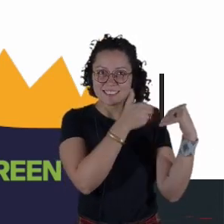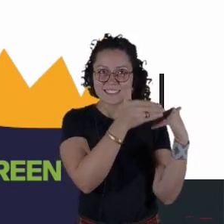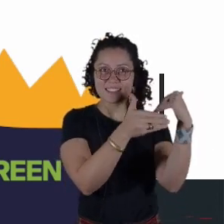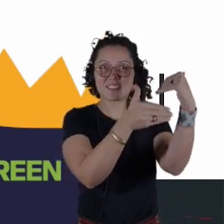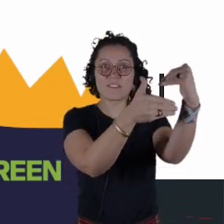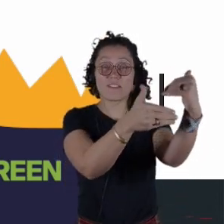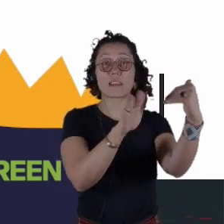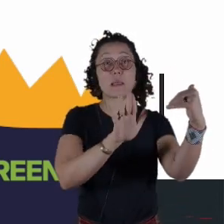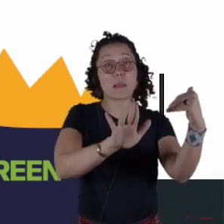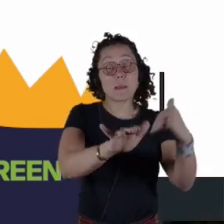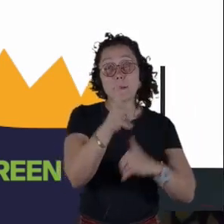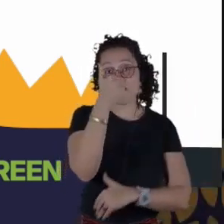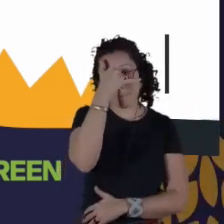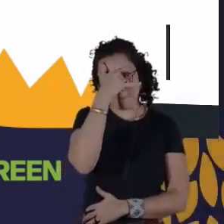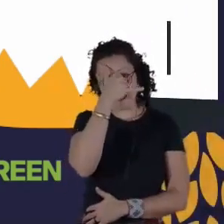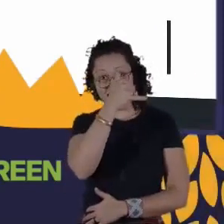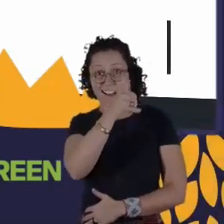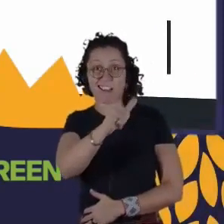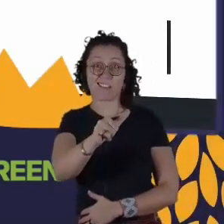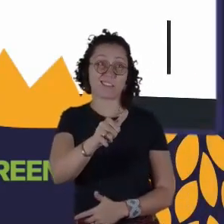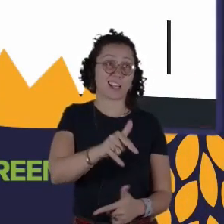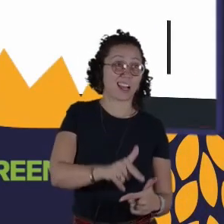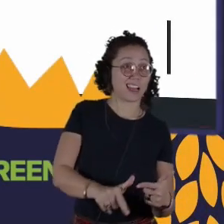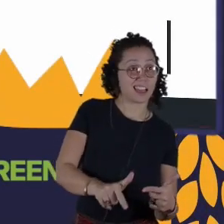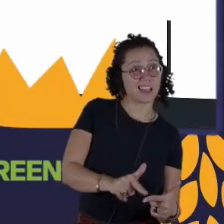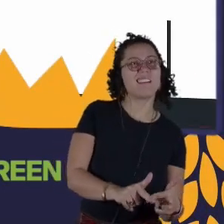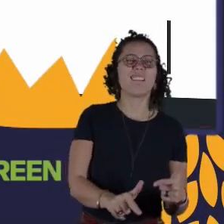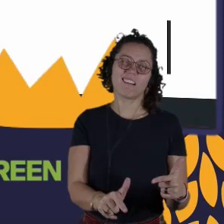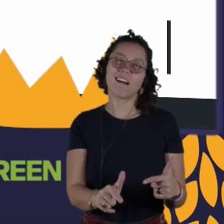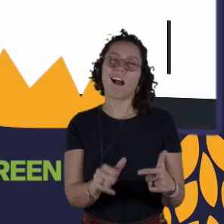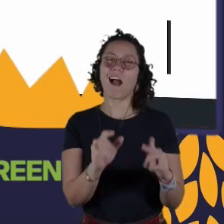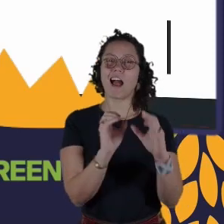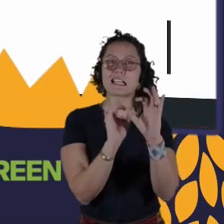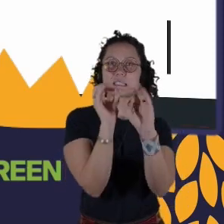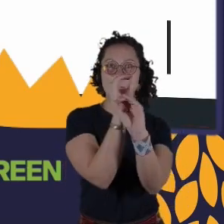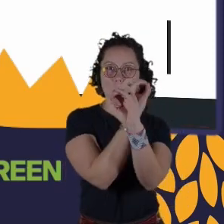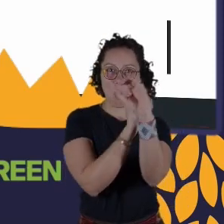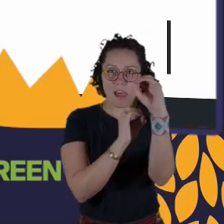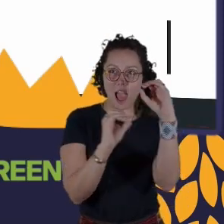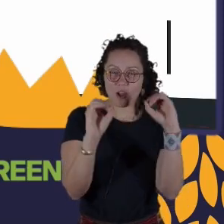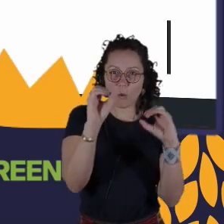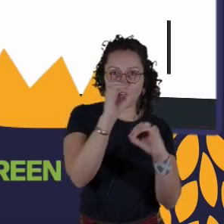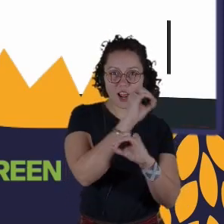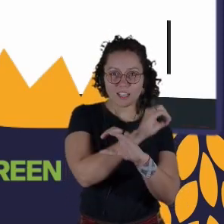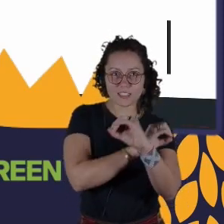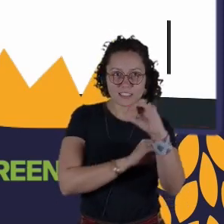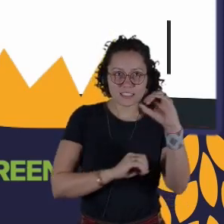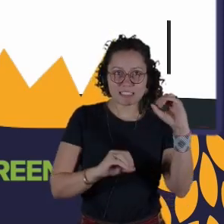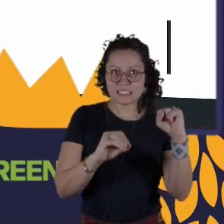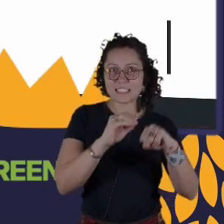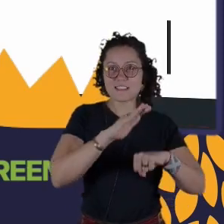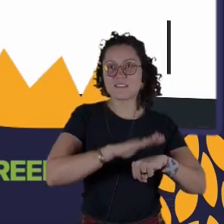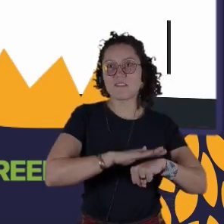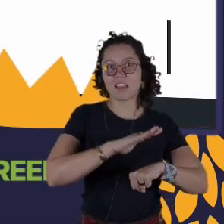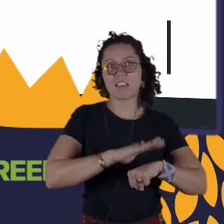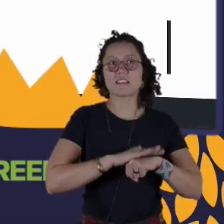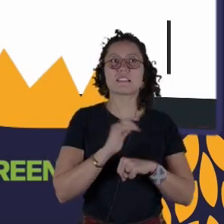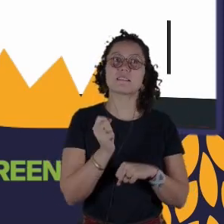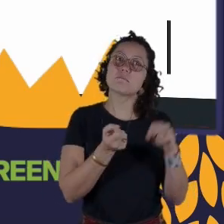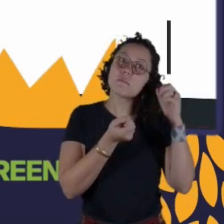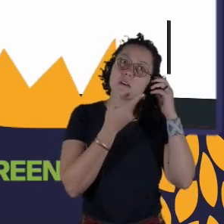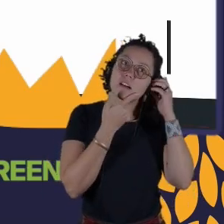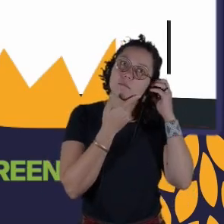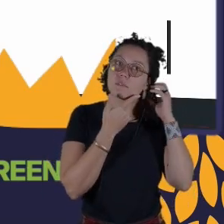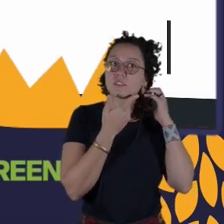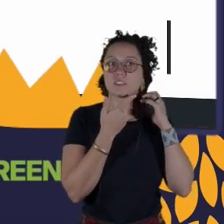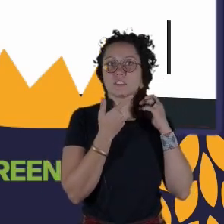que para evitar efeitos adversos, as moléculas criadas para medicamentos foram cada